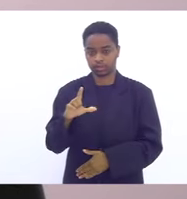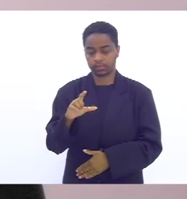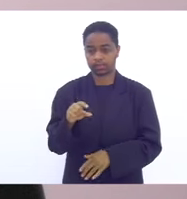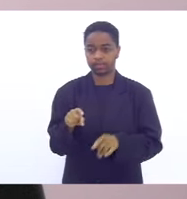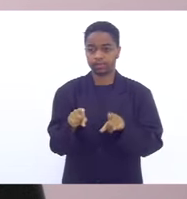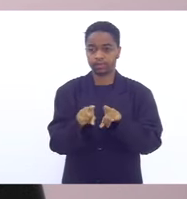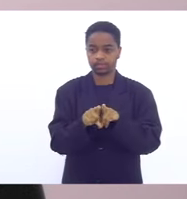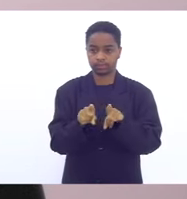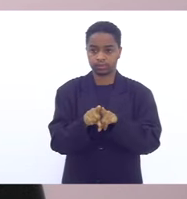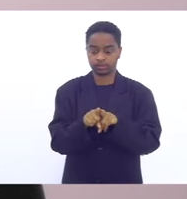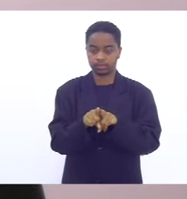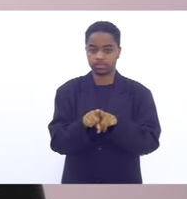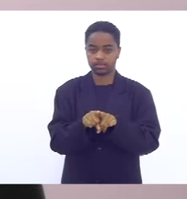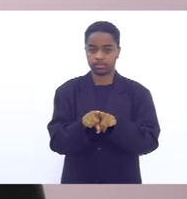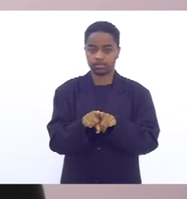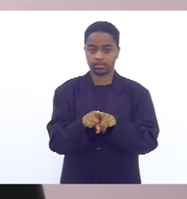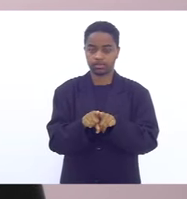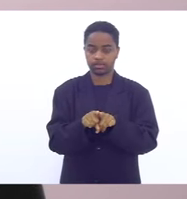Também há